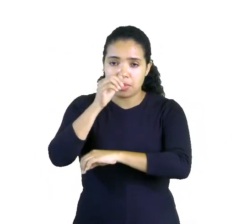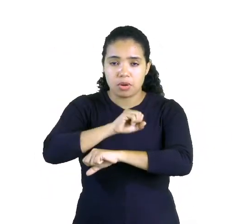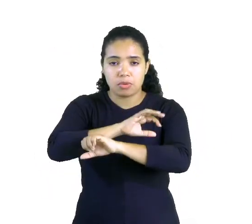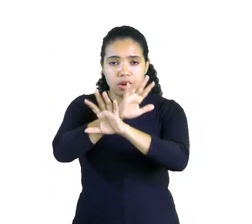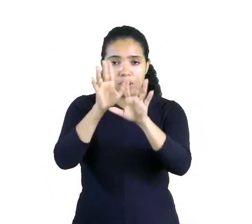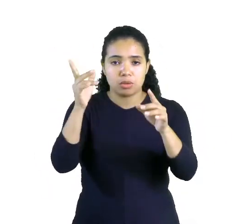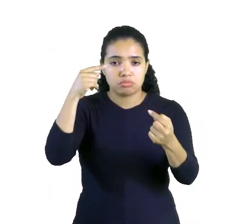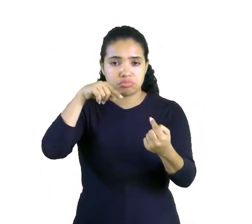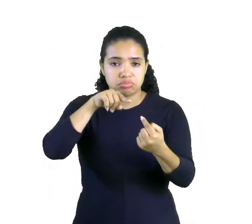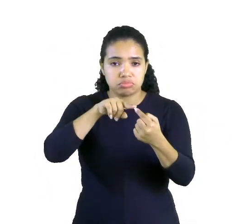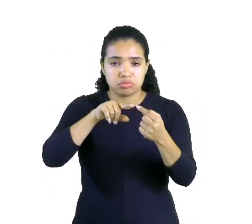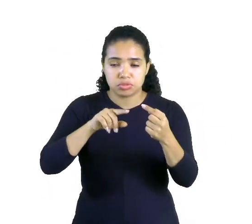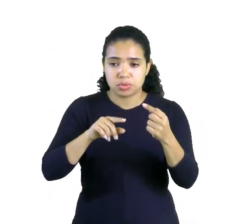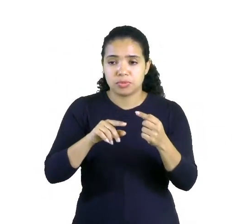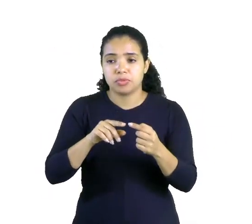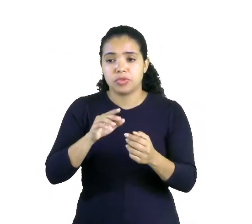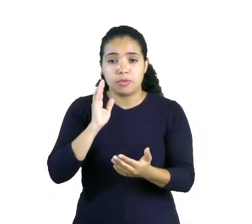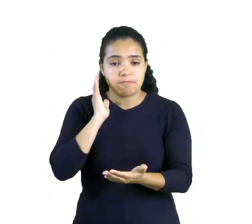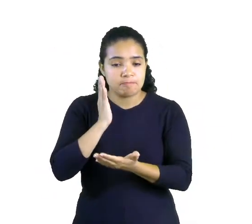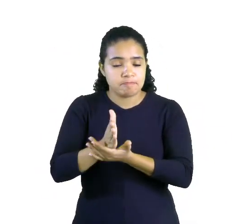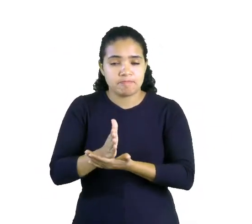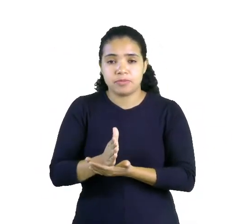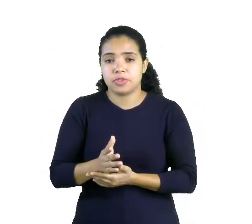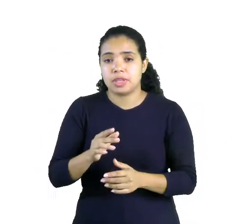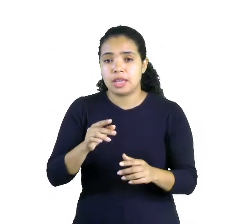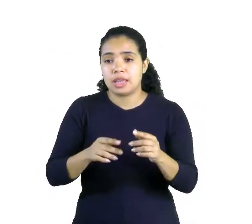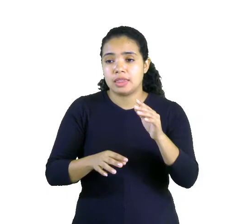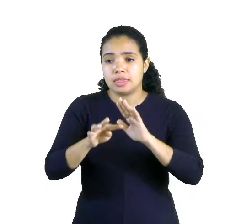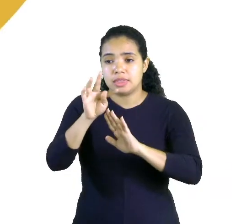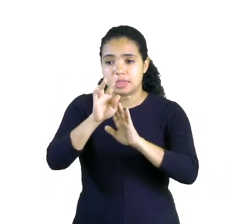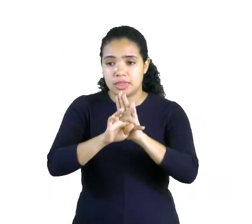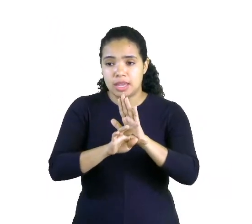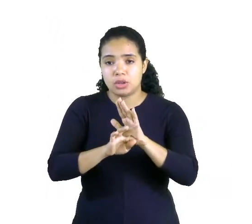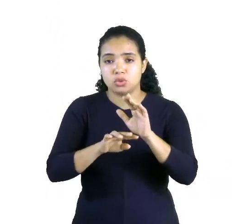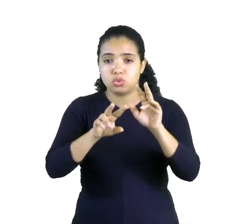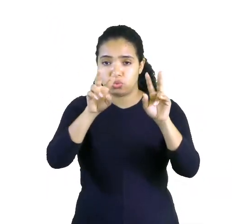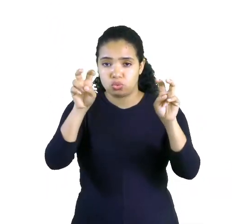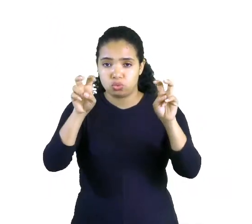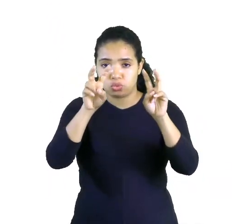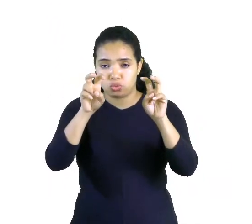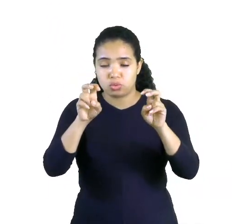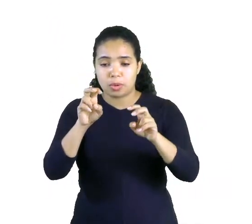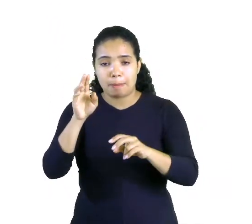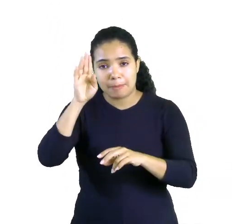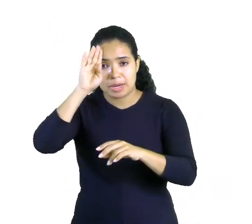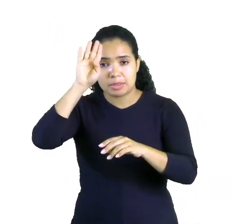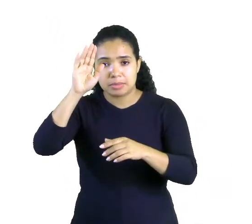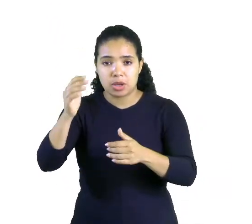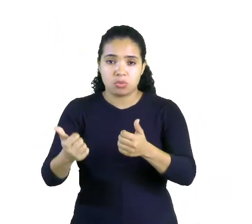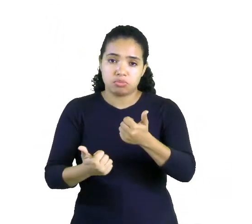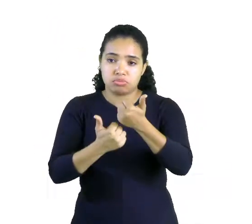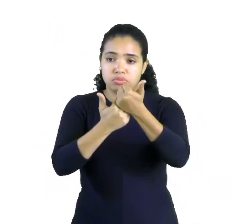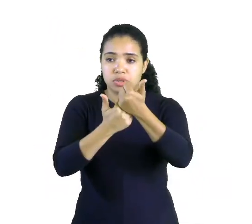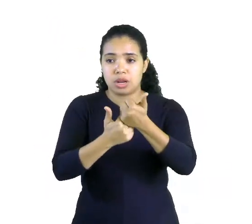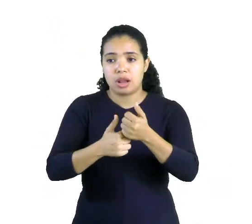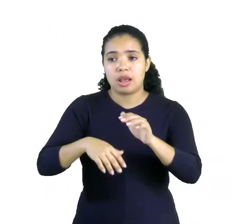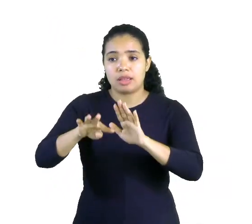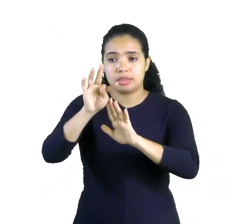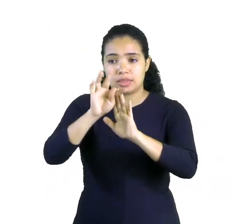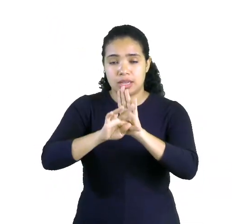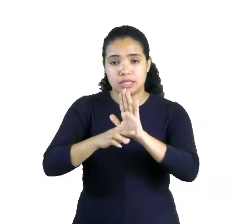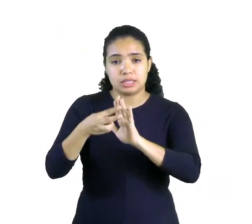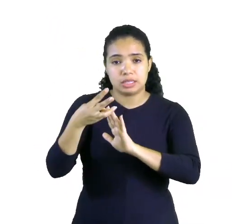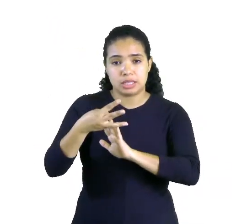objetiva, textos com títulos principal e auxiliar, textos em terceira pessoa